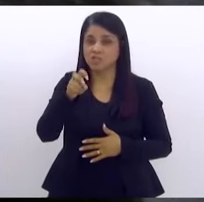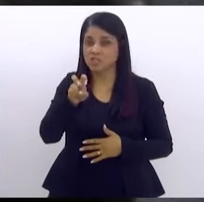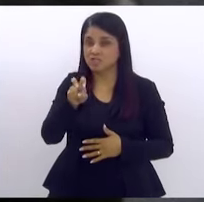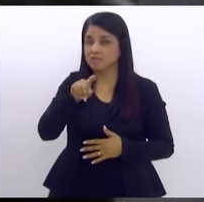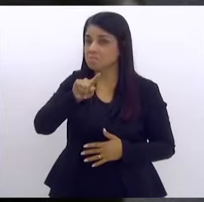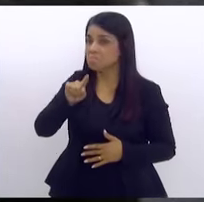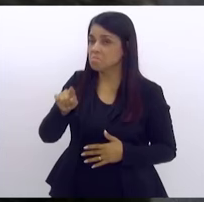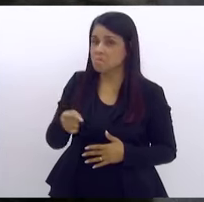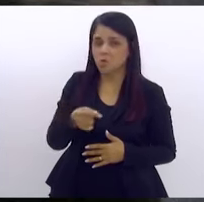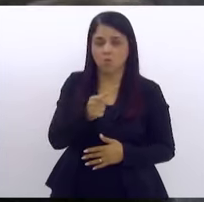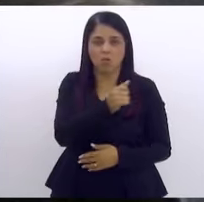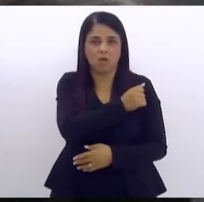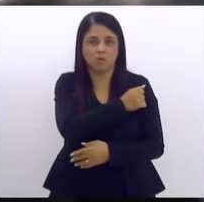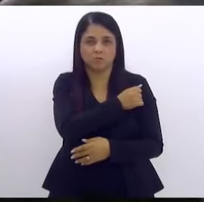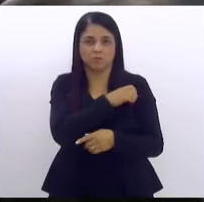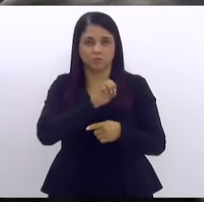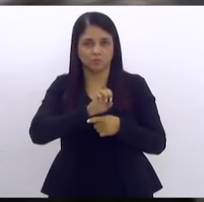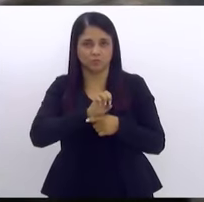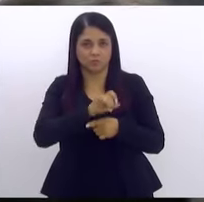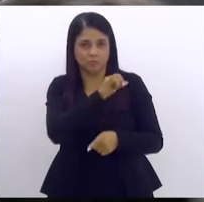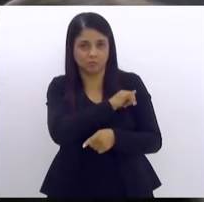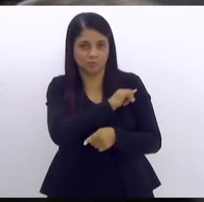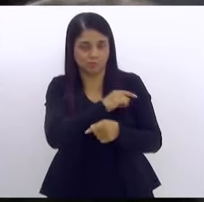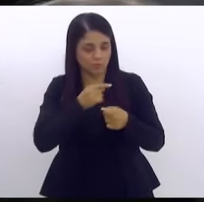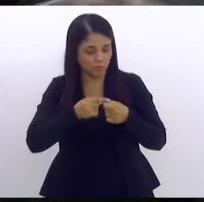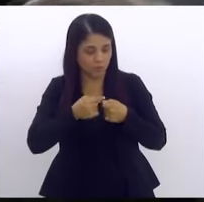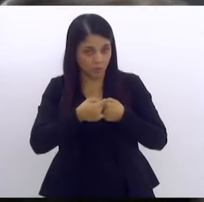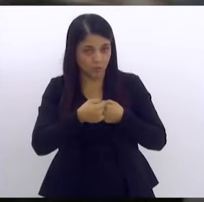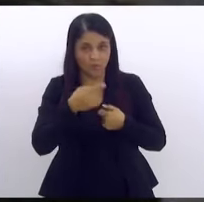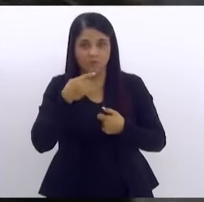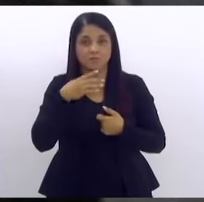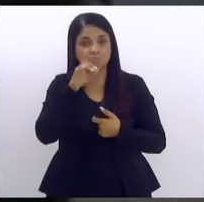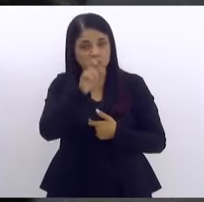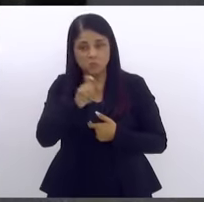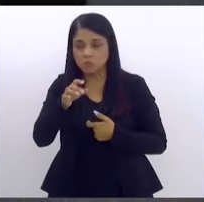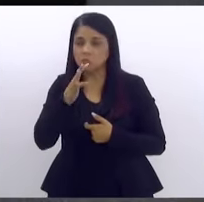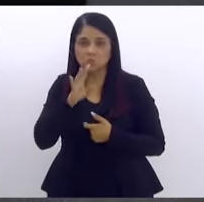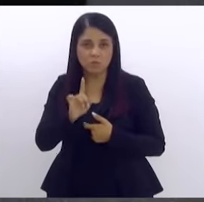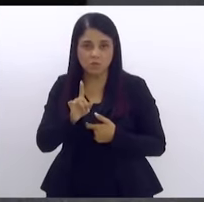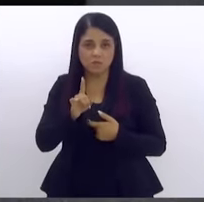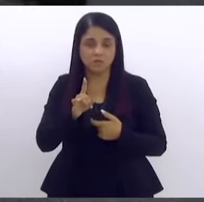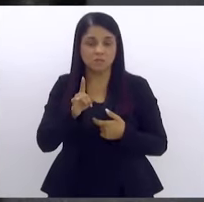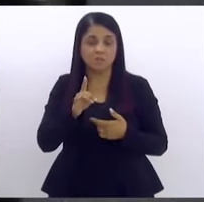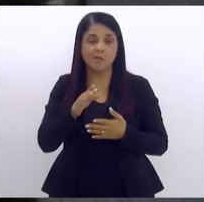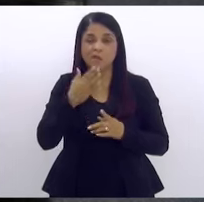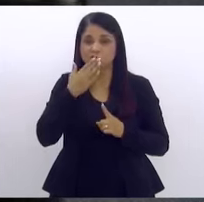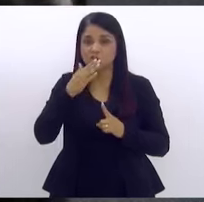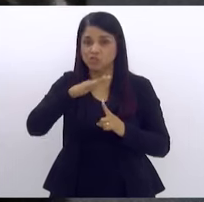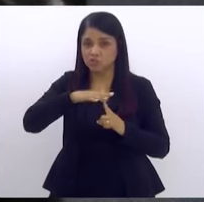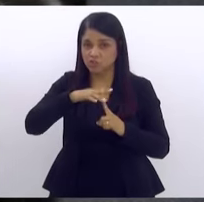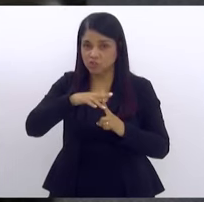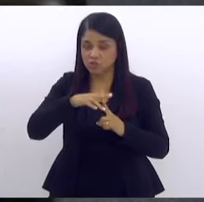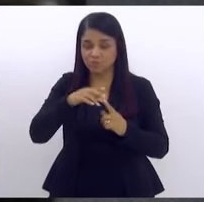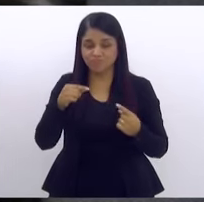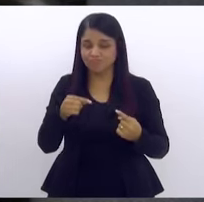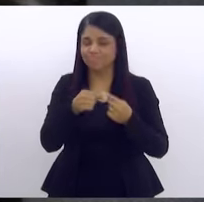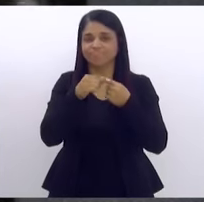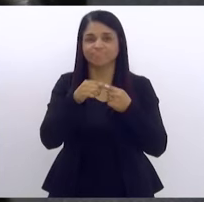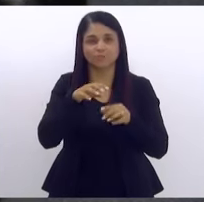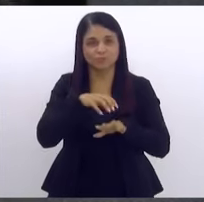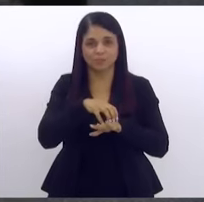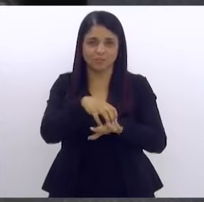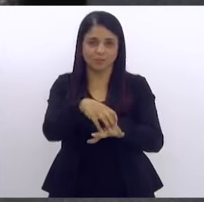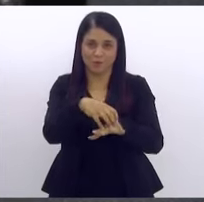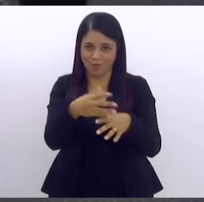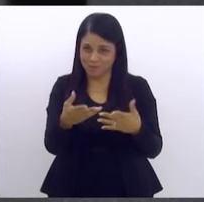do estado do Rio de Janeiro. E muitas pessoas desconhecem. Então, alguns tipos de veículos não condizem com a necessidade do